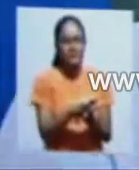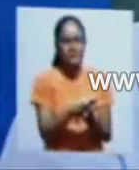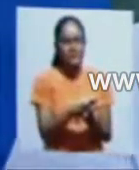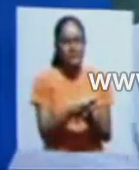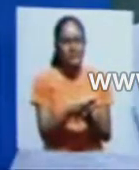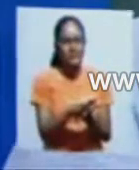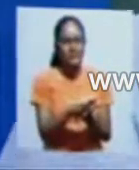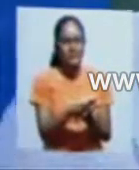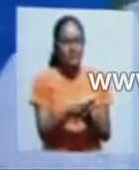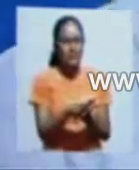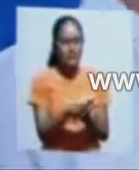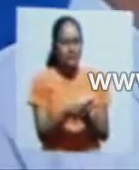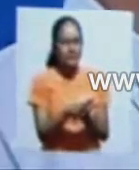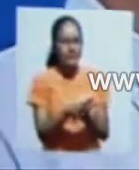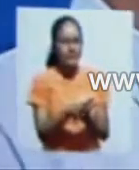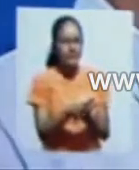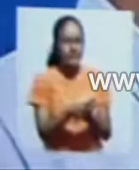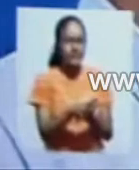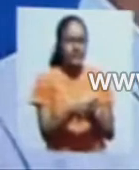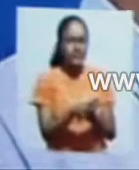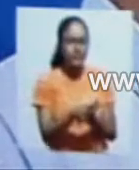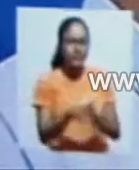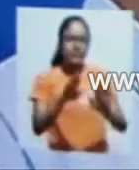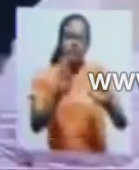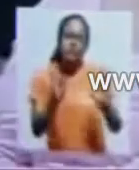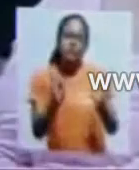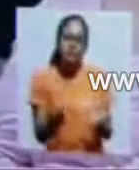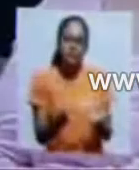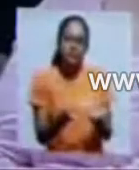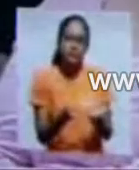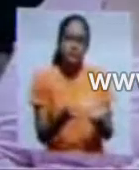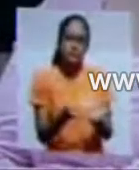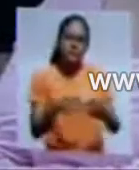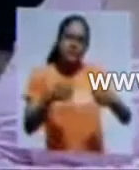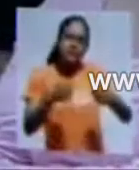É isso que São Paulo está falando para mim e para você hoje.